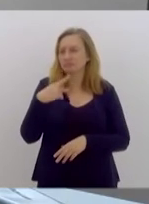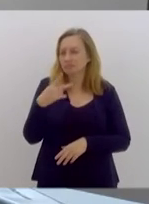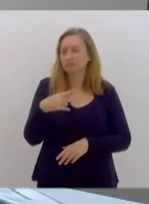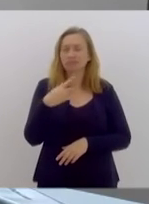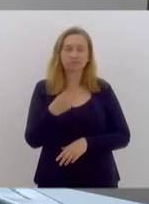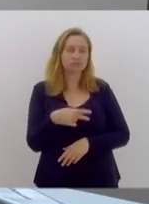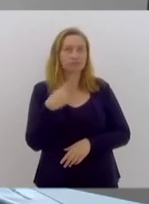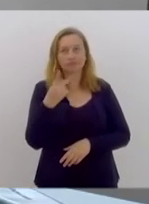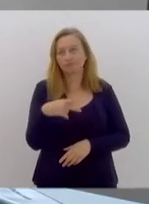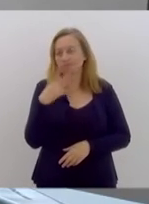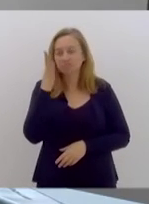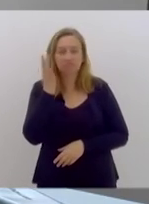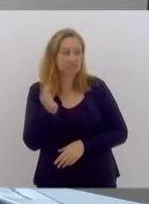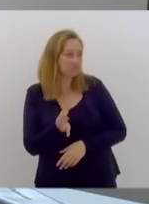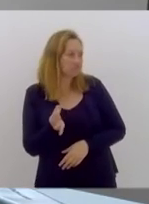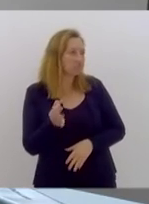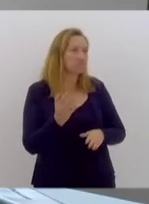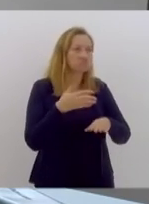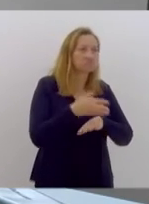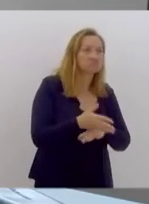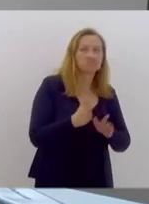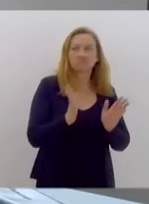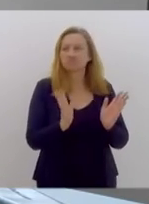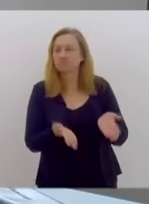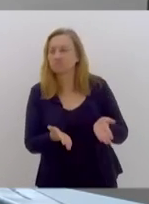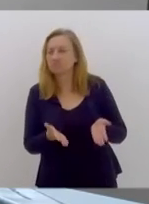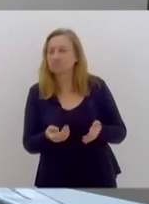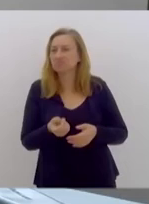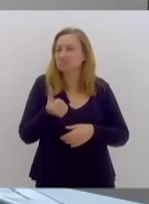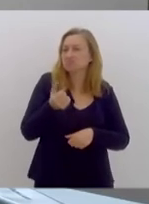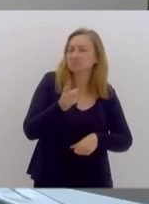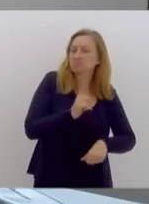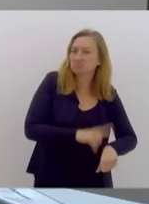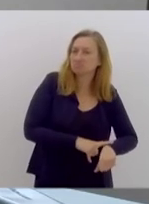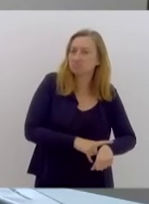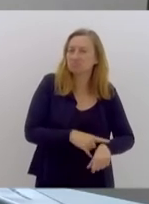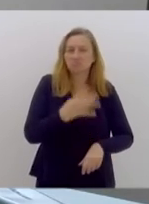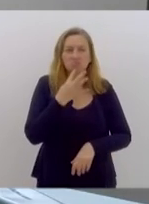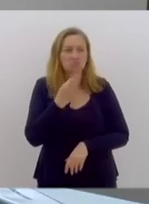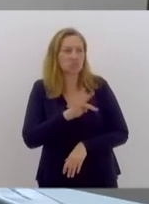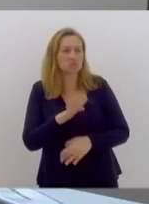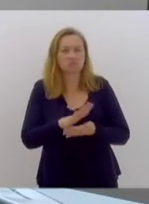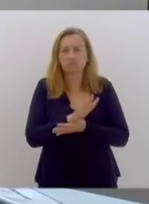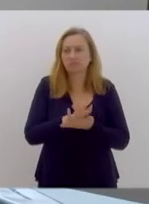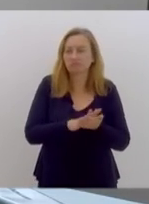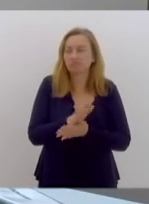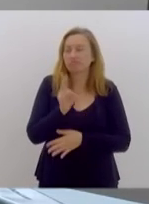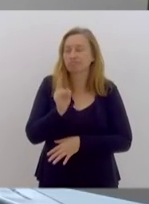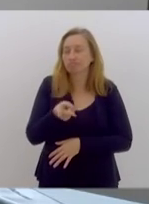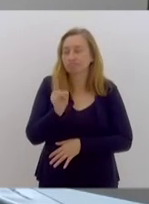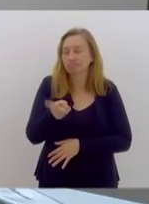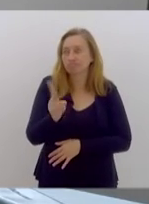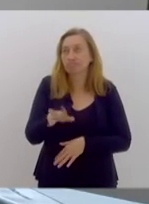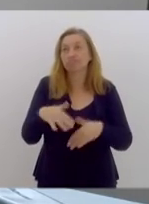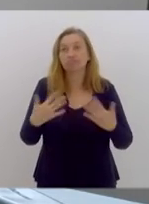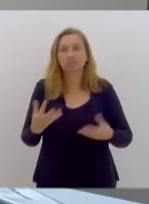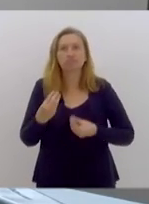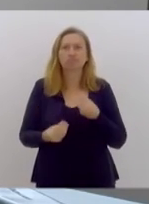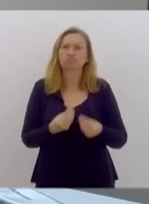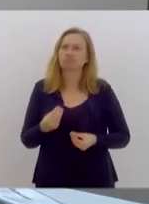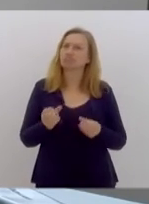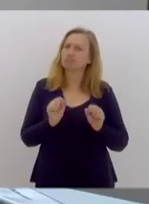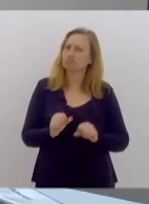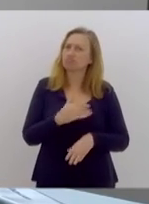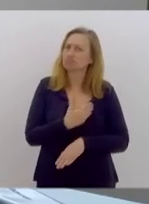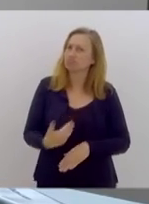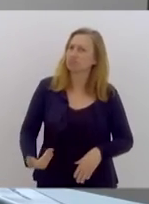Esquiva eu não sei cheguei agora estou a pouco tempo com isso e o tempo todo isso então como pode o governo do